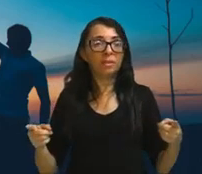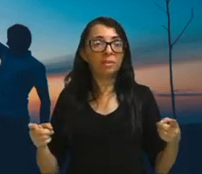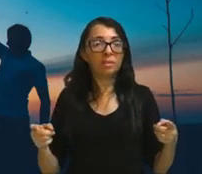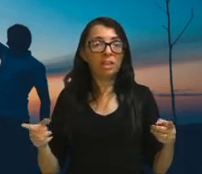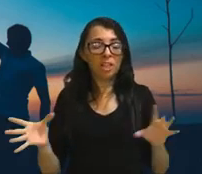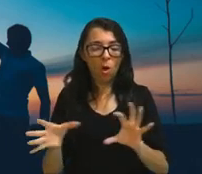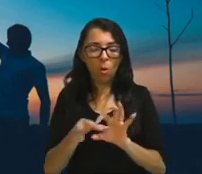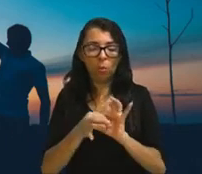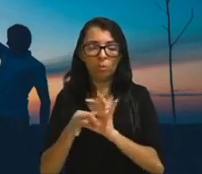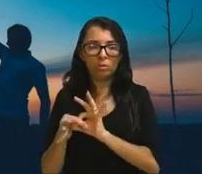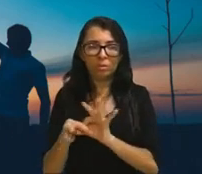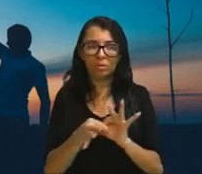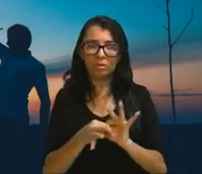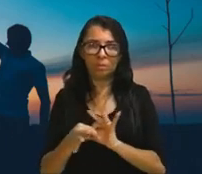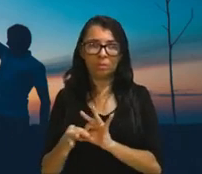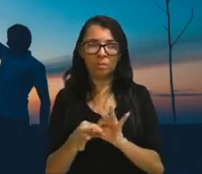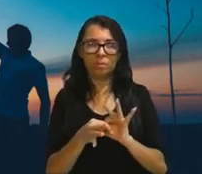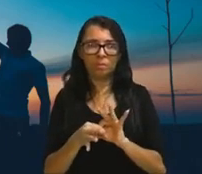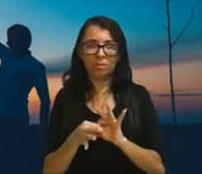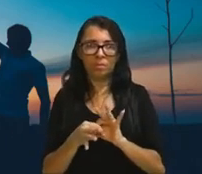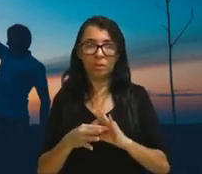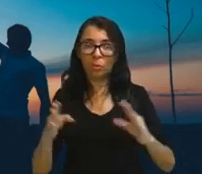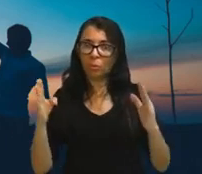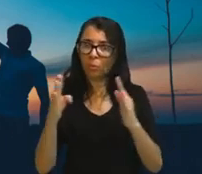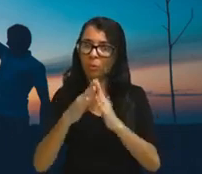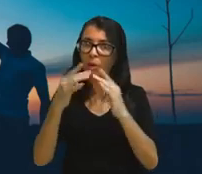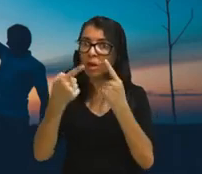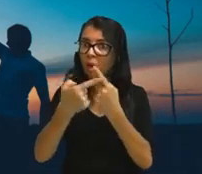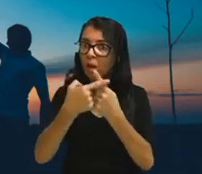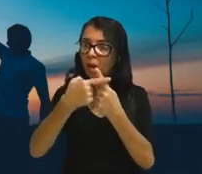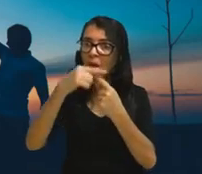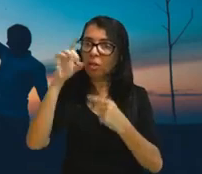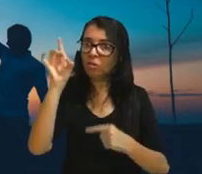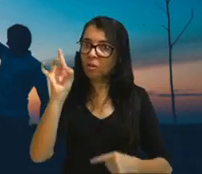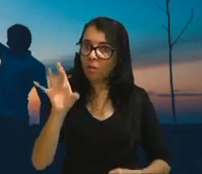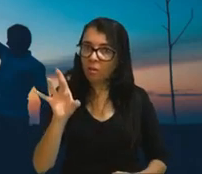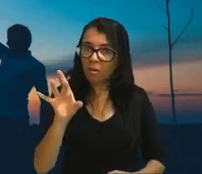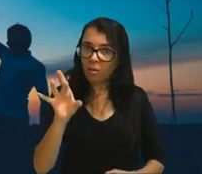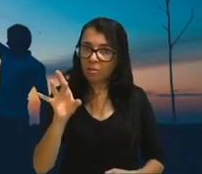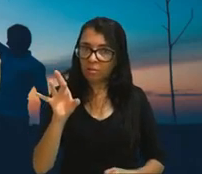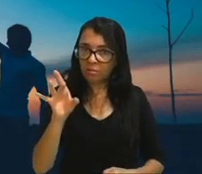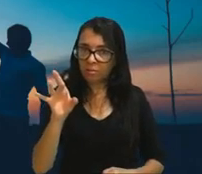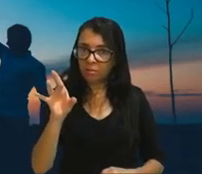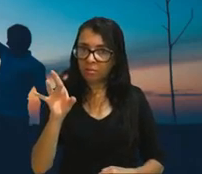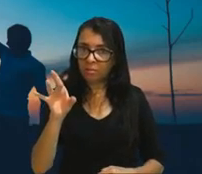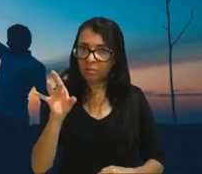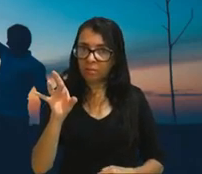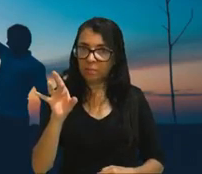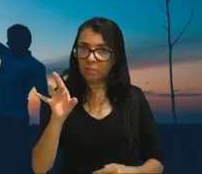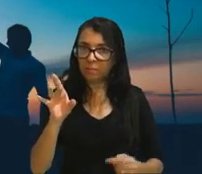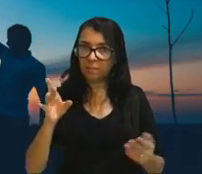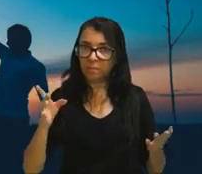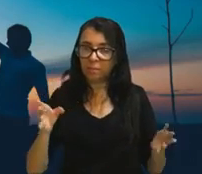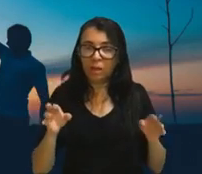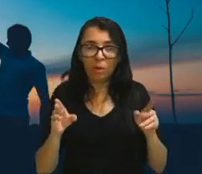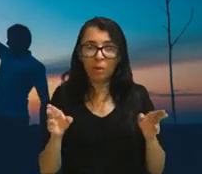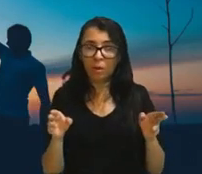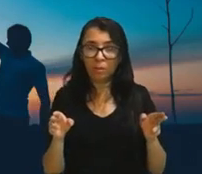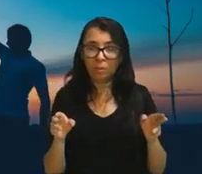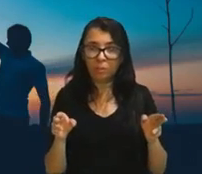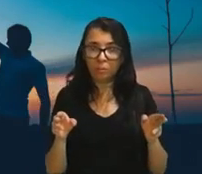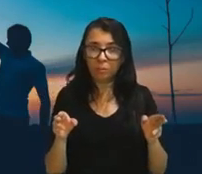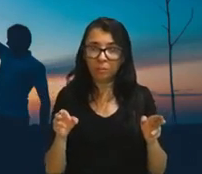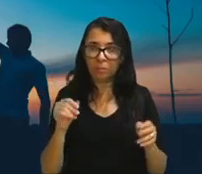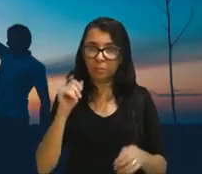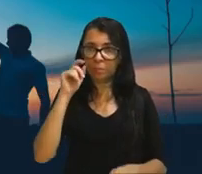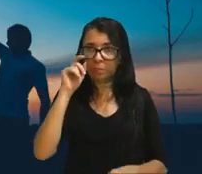tendência de querer resolver por nossas próprias forças. Isso fazendo que a unidade